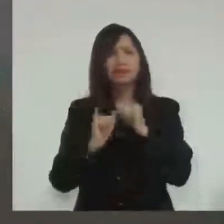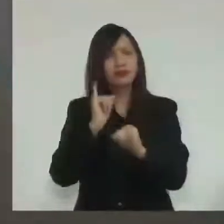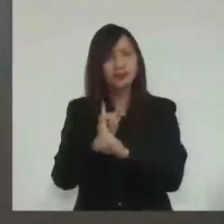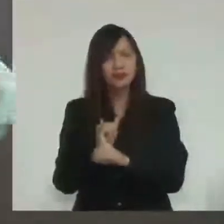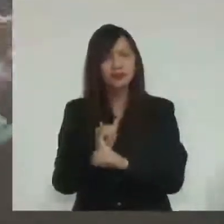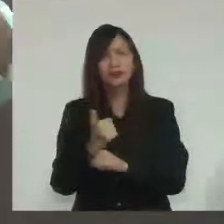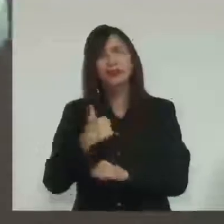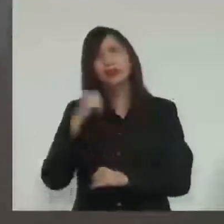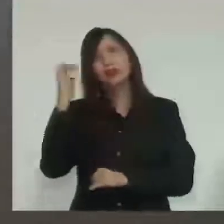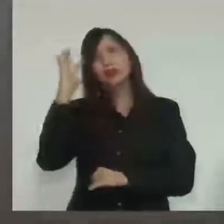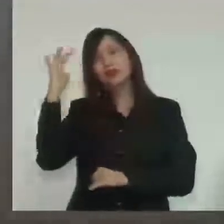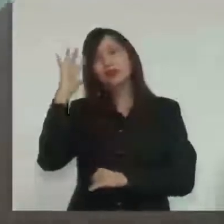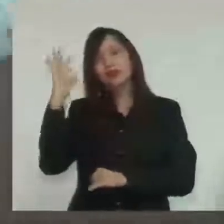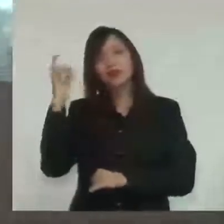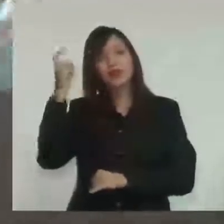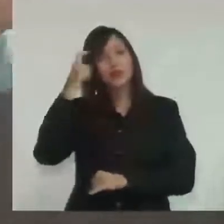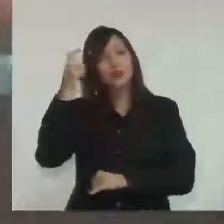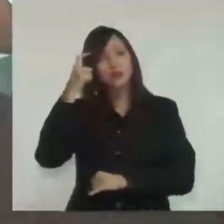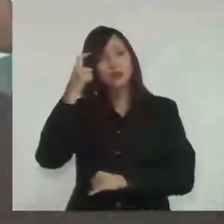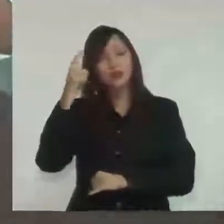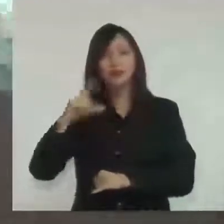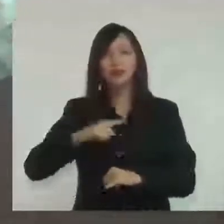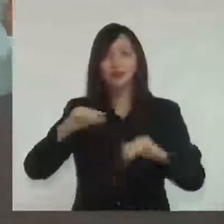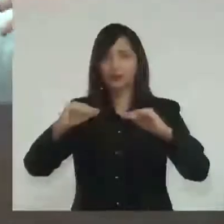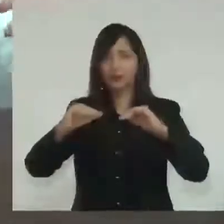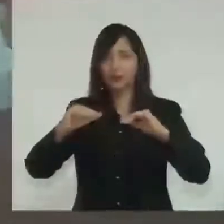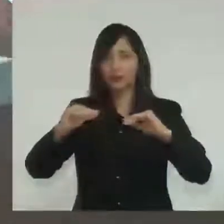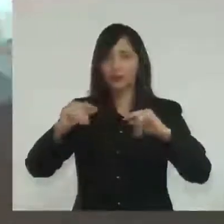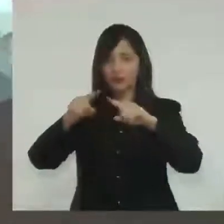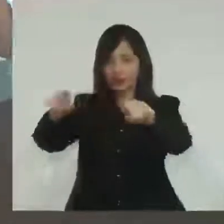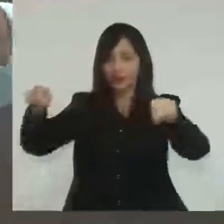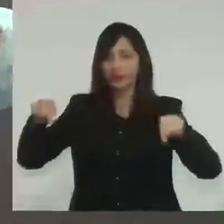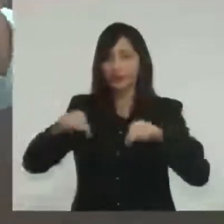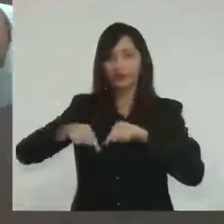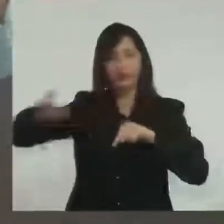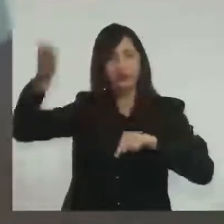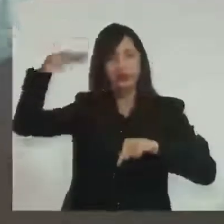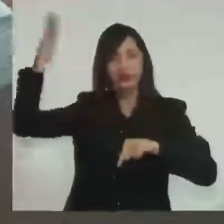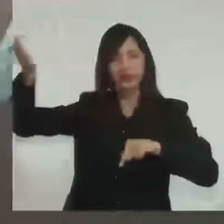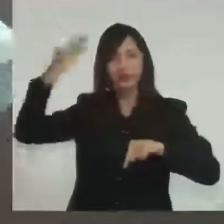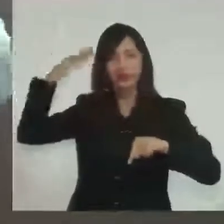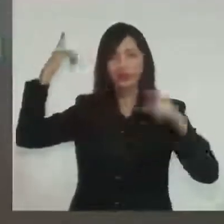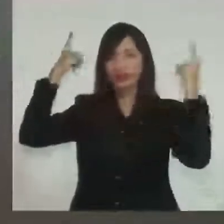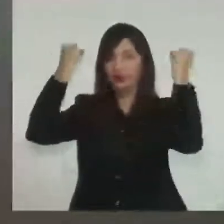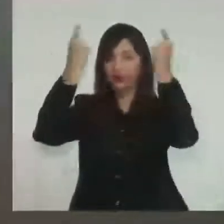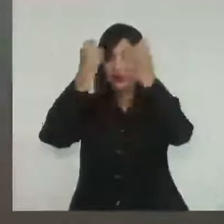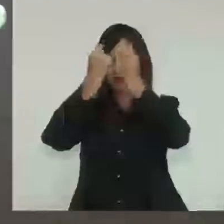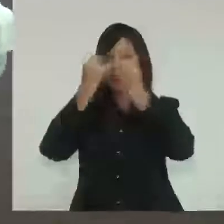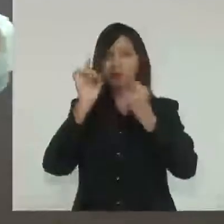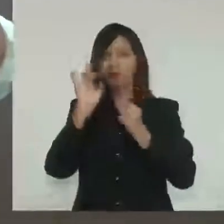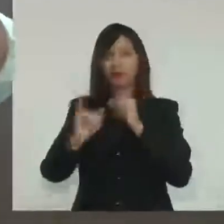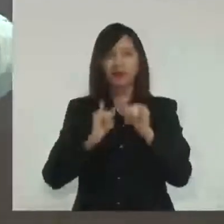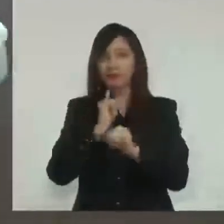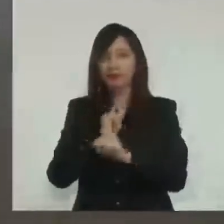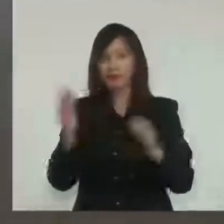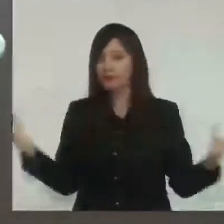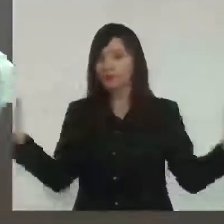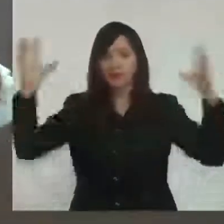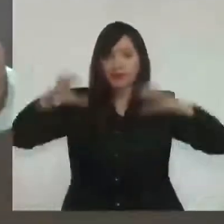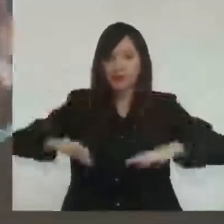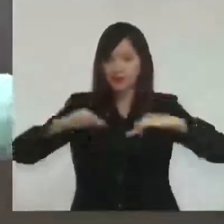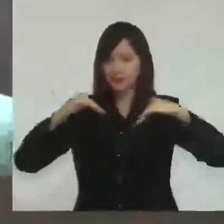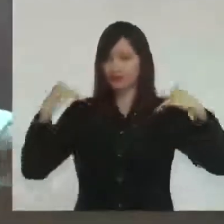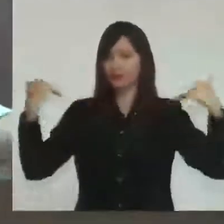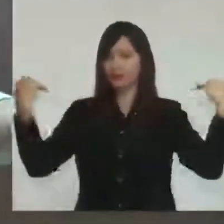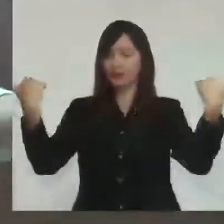eu ficava imaginando, já pensou se as pessoas estivessem numa arena, como era na Grécia Antiga, não fosse o espaço virtual, colocasse todo mundo numa arena para debater